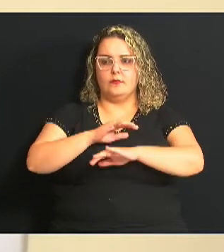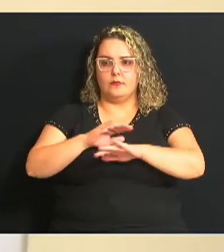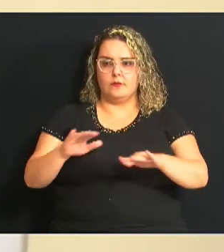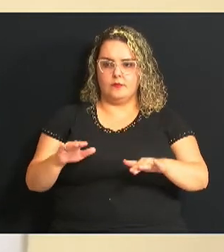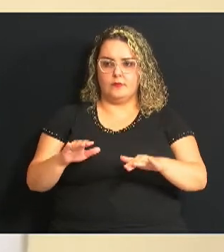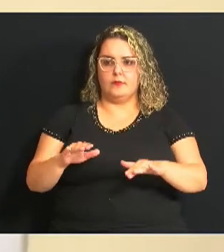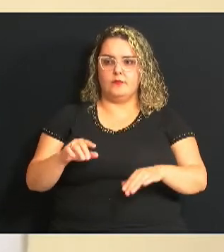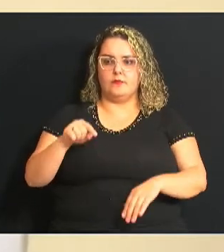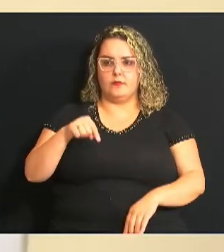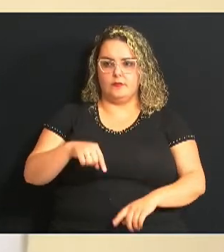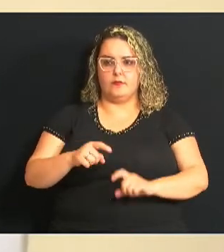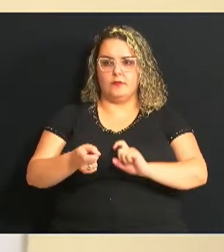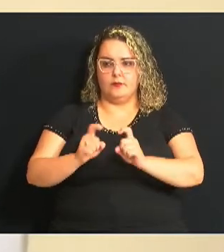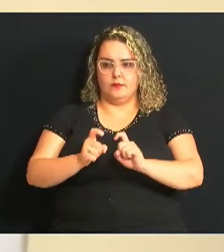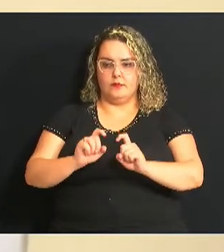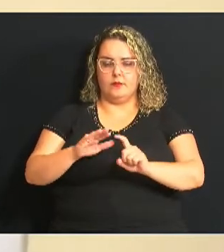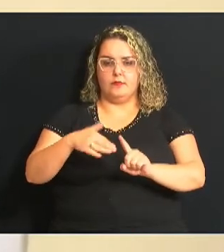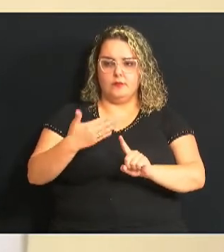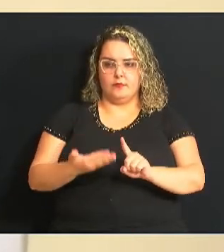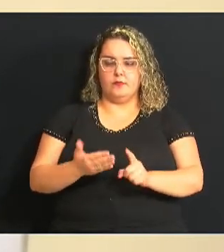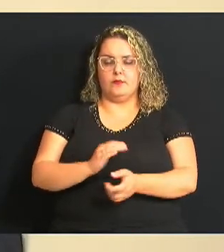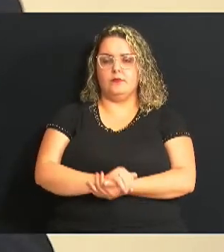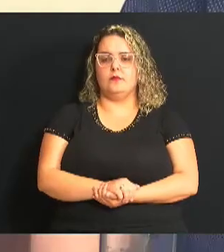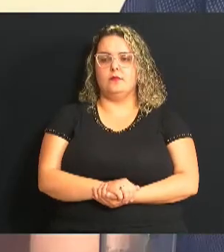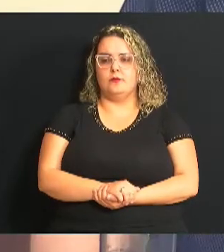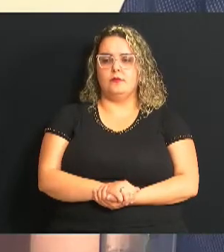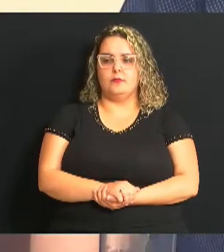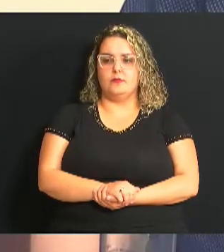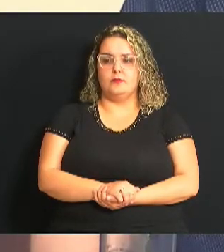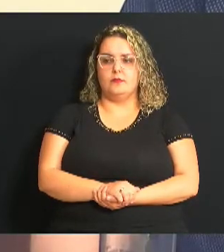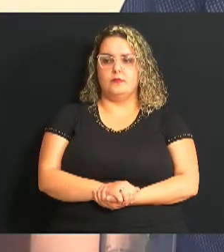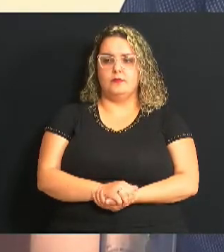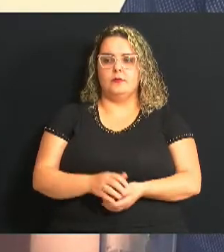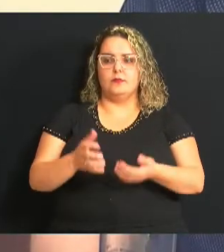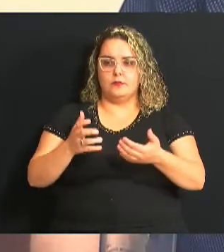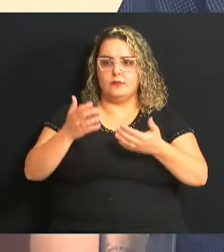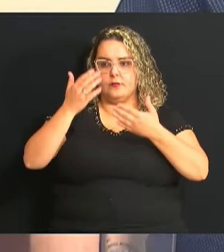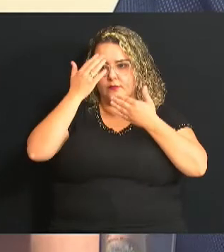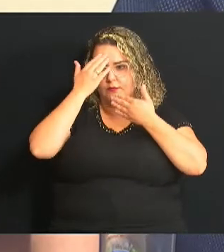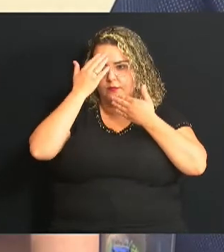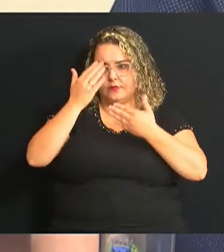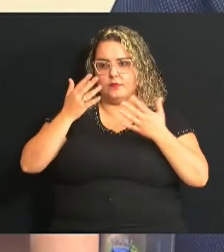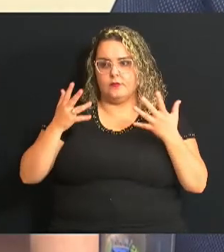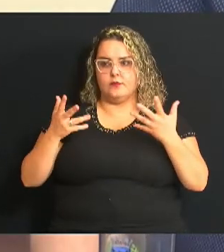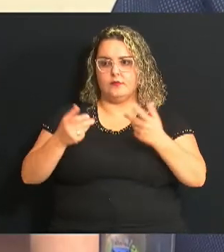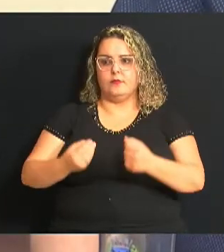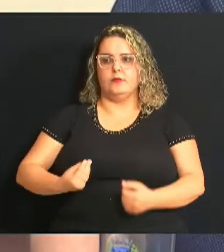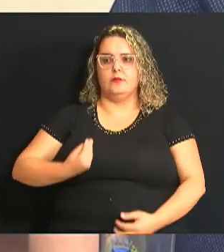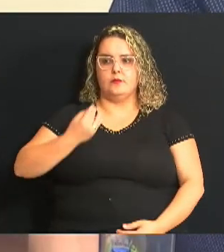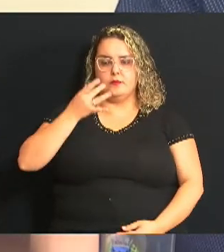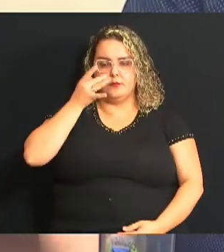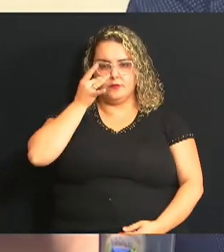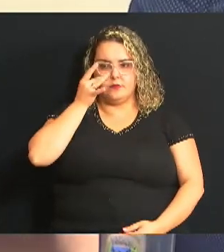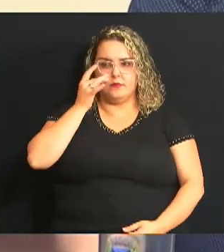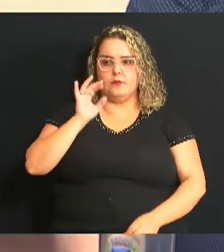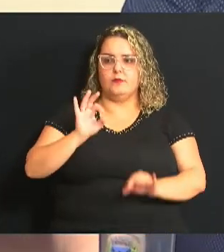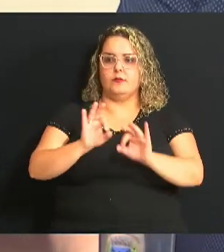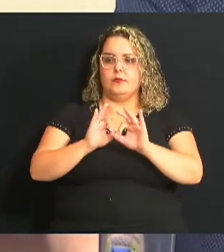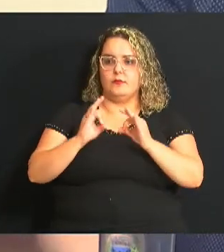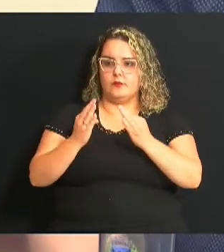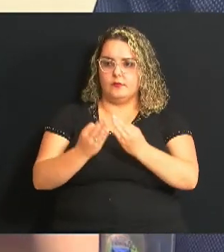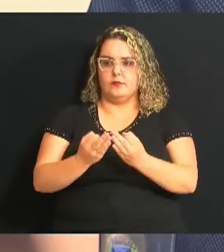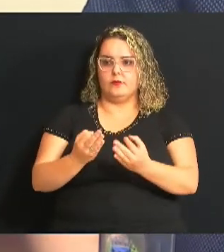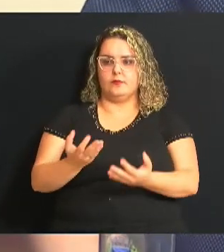encerrada esta reunião solene. Eu quero agradecer todos os presentes, familiares,